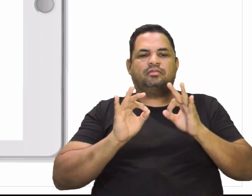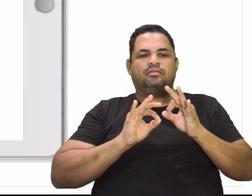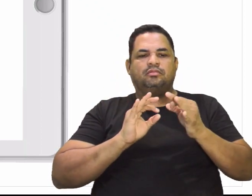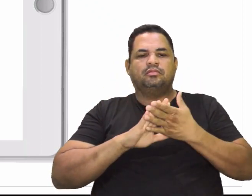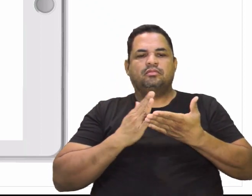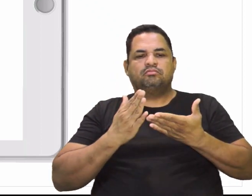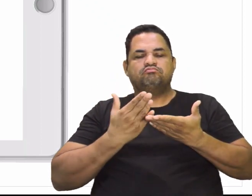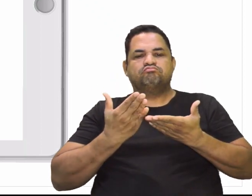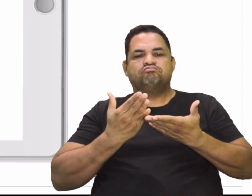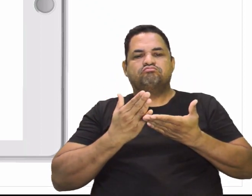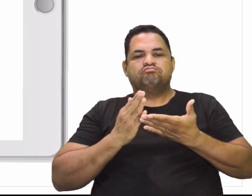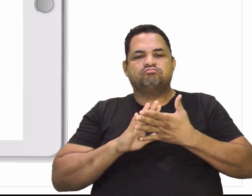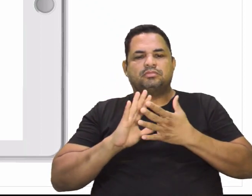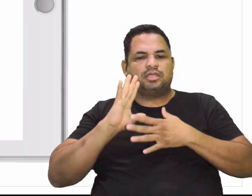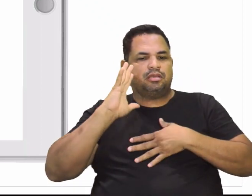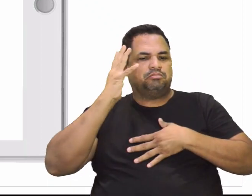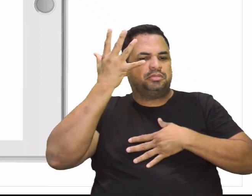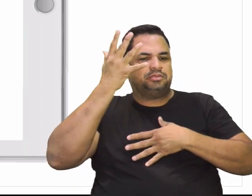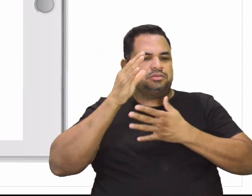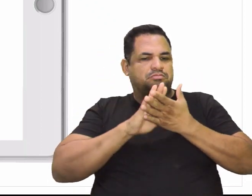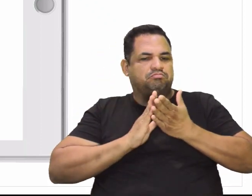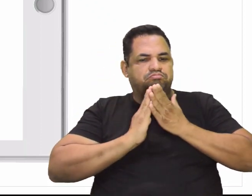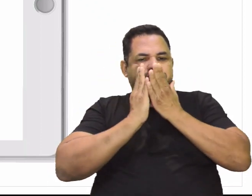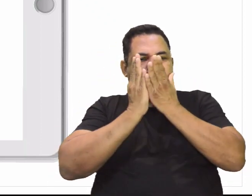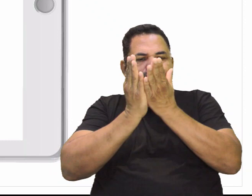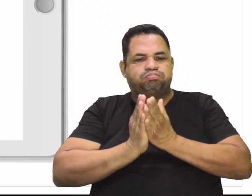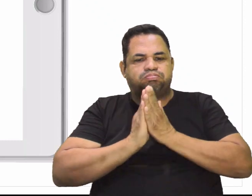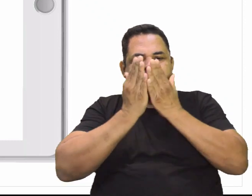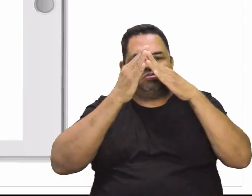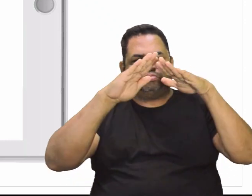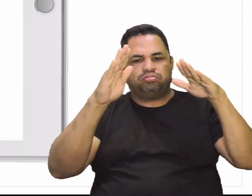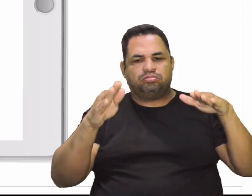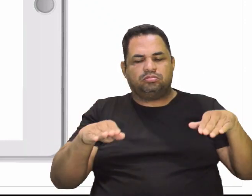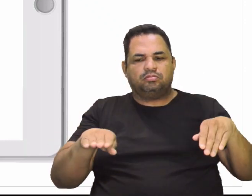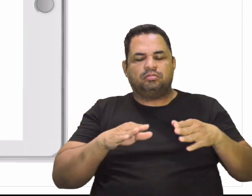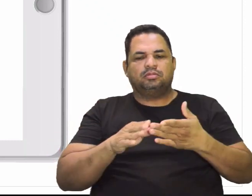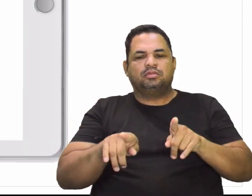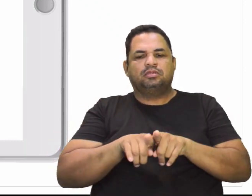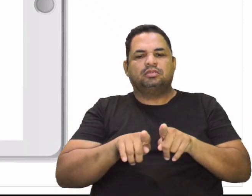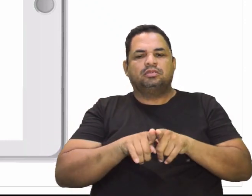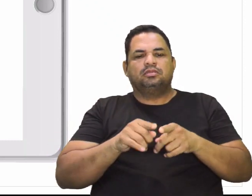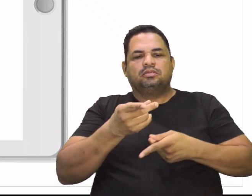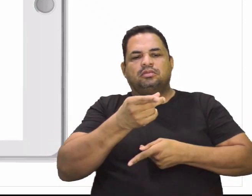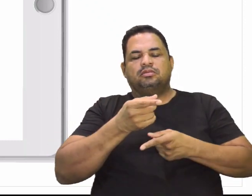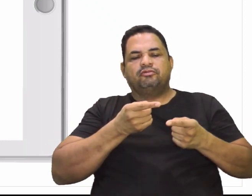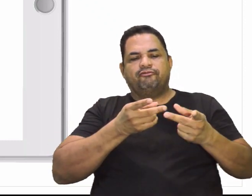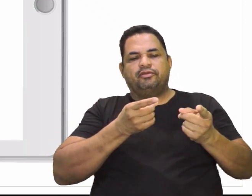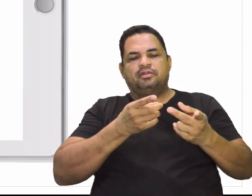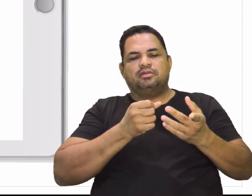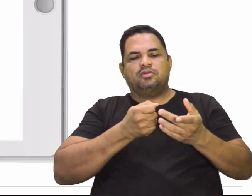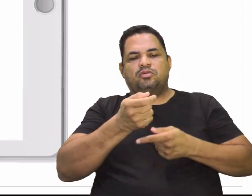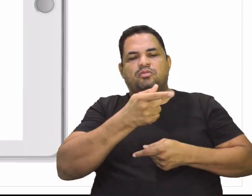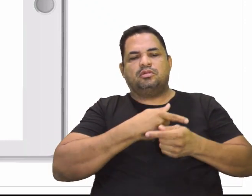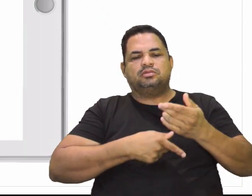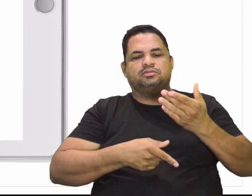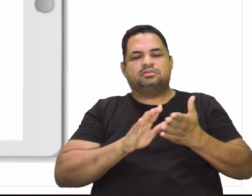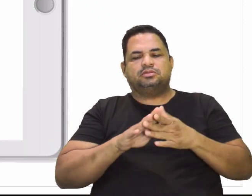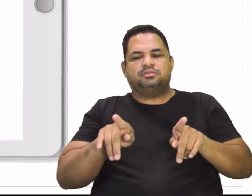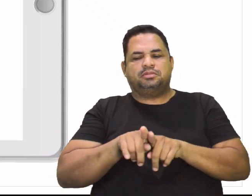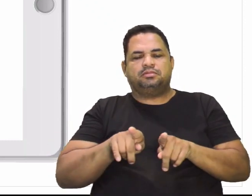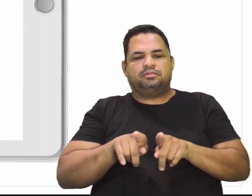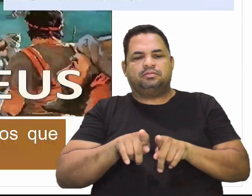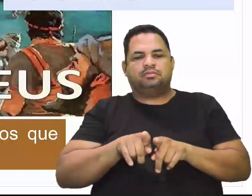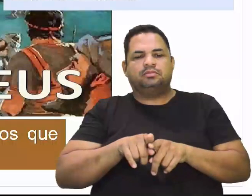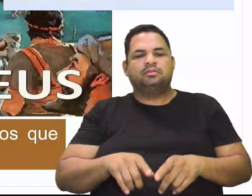dos fenícios. Também falamos sobre os persas e o grande império do Oriente. Lembrou? Pois é.